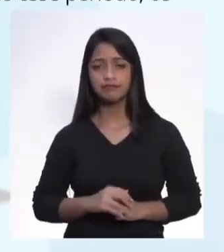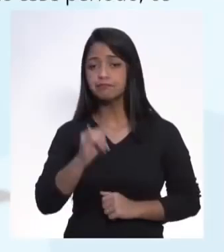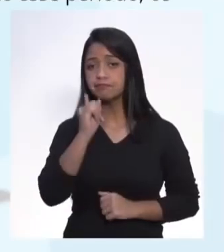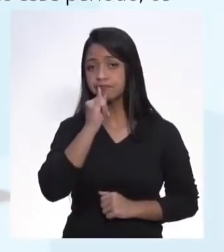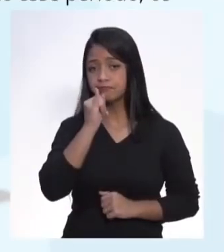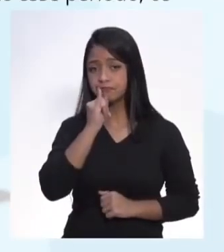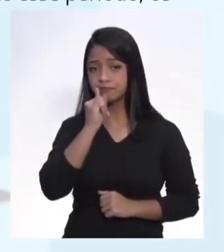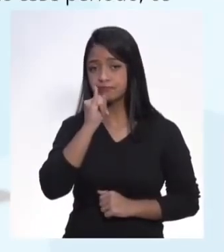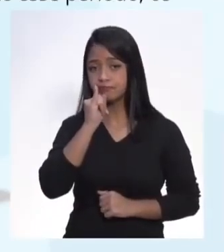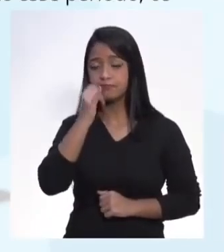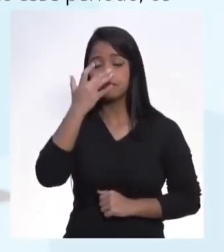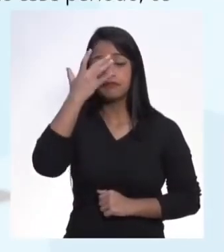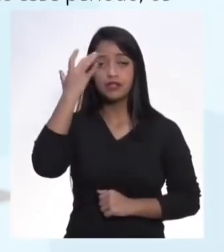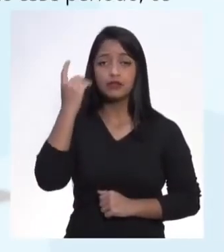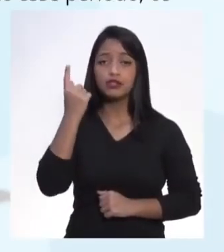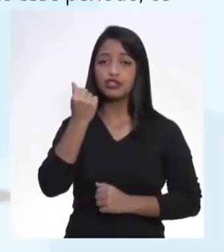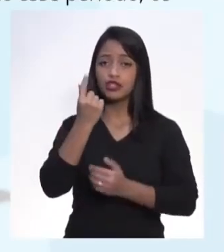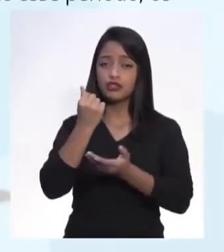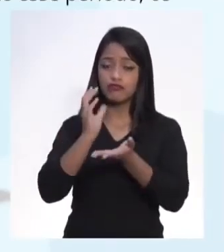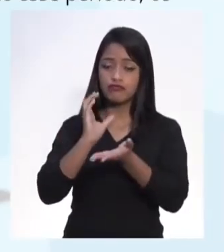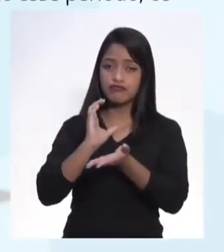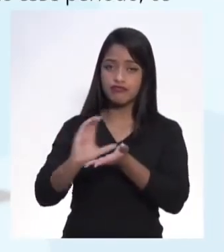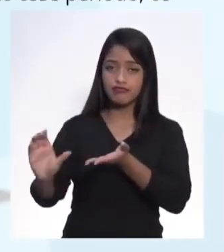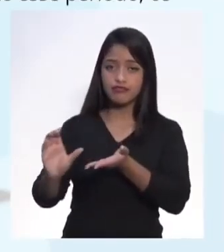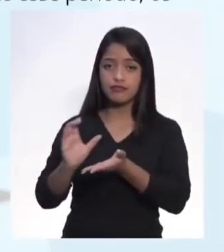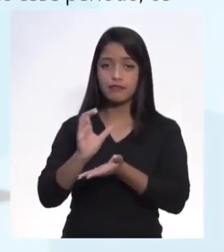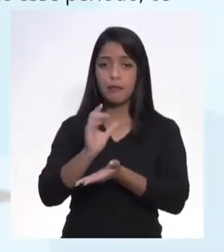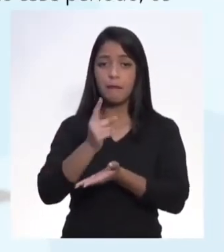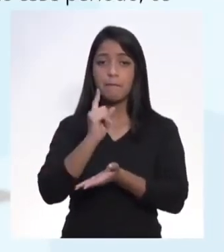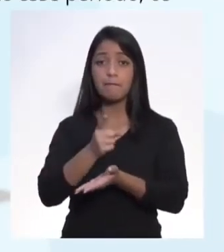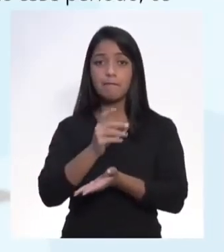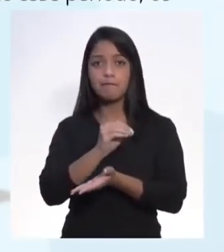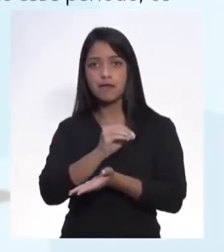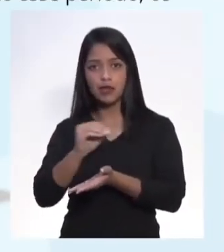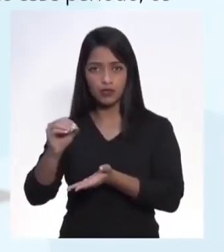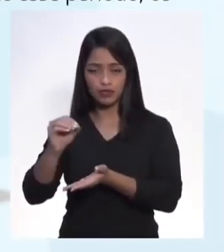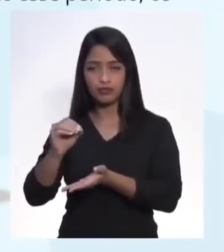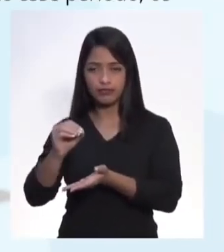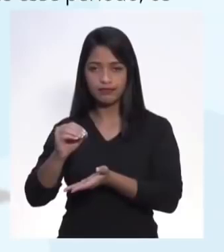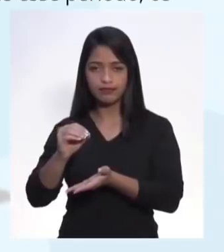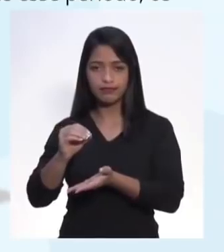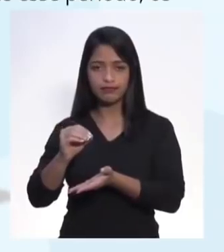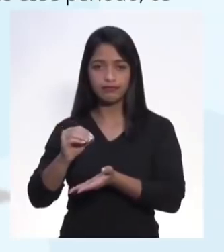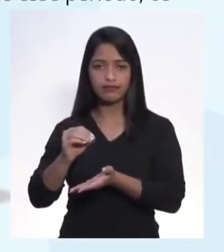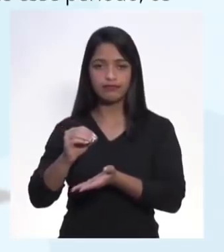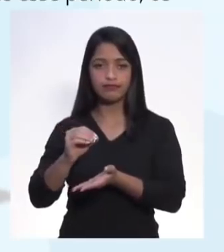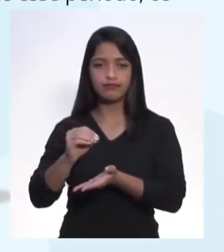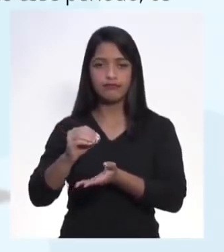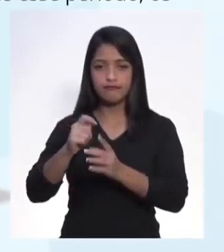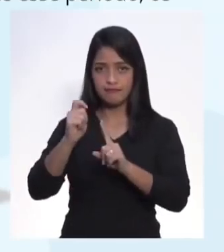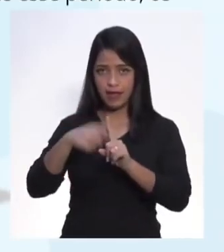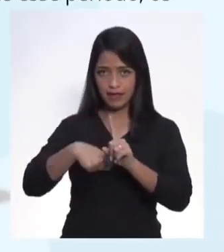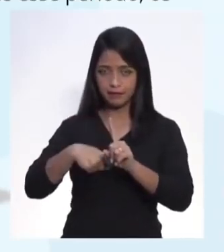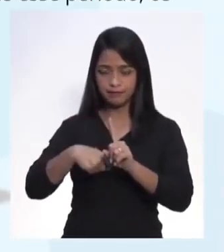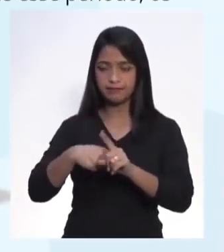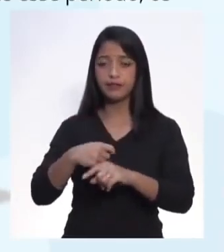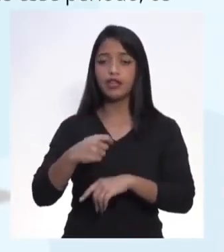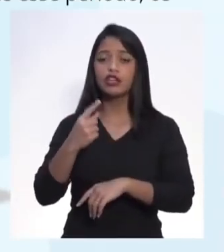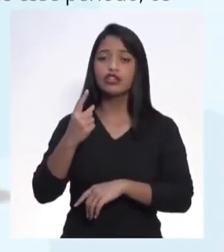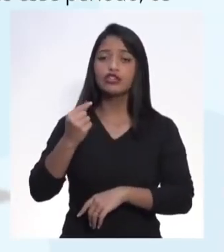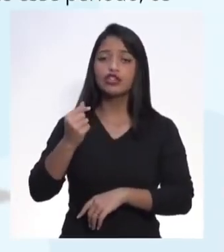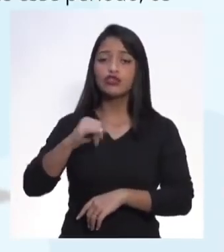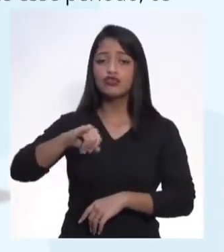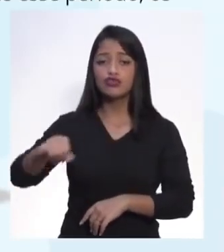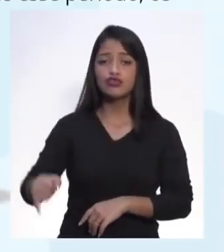Se uma pessoa investiu R$1.000 durante esse período, os juros em reais que ele obteve foram